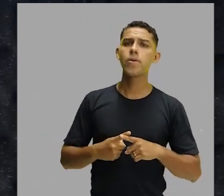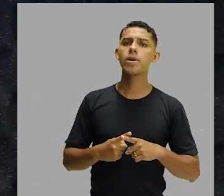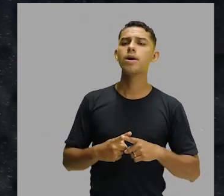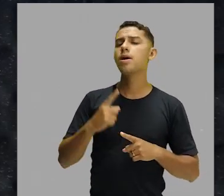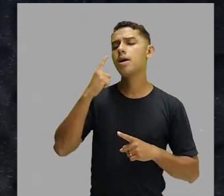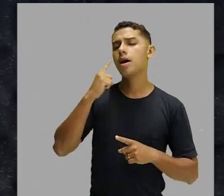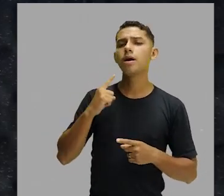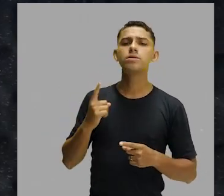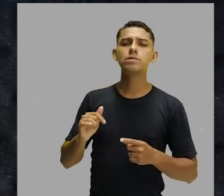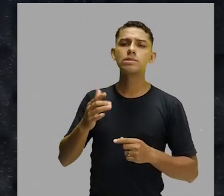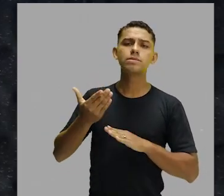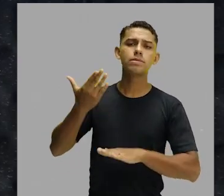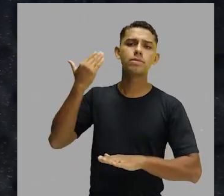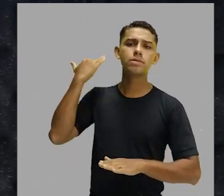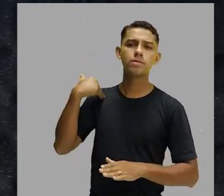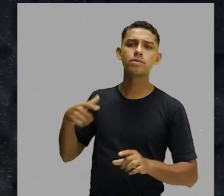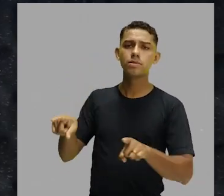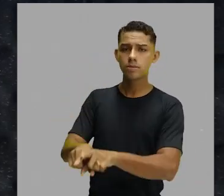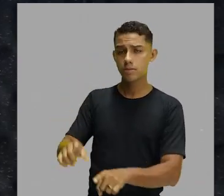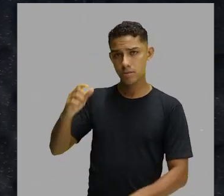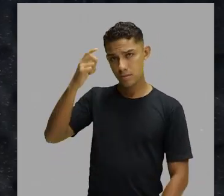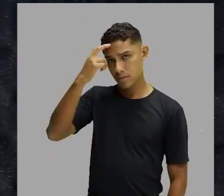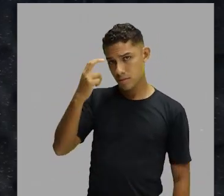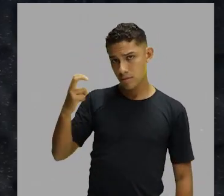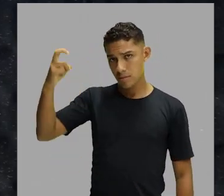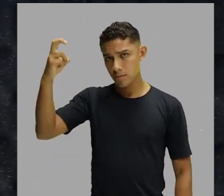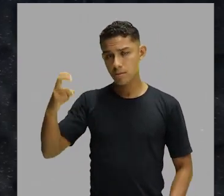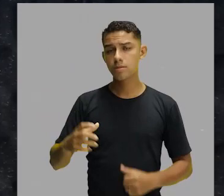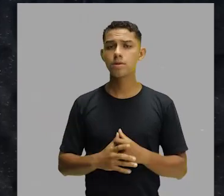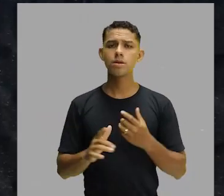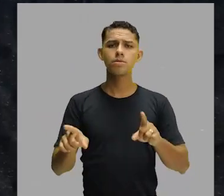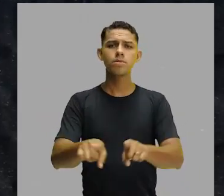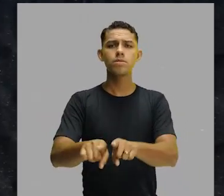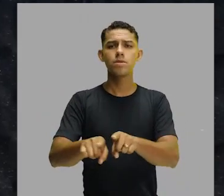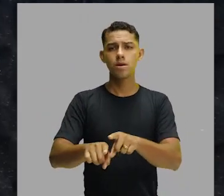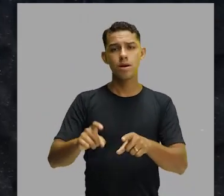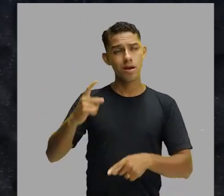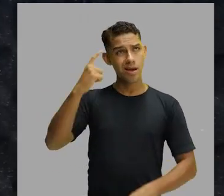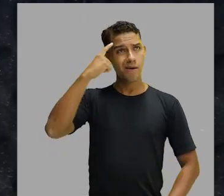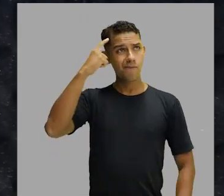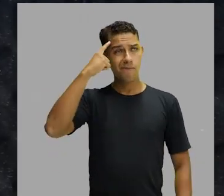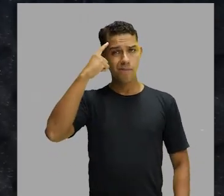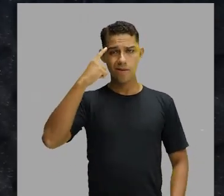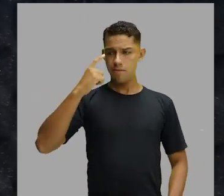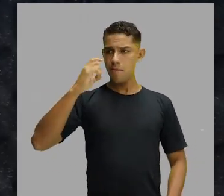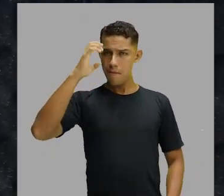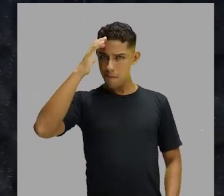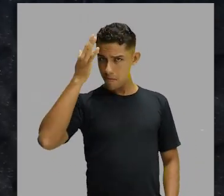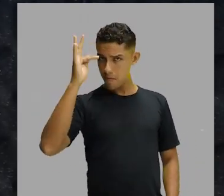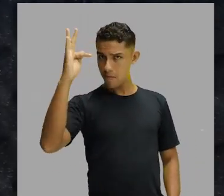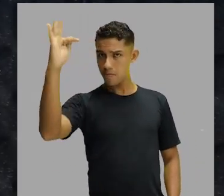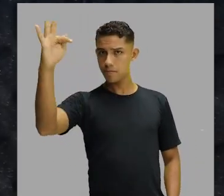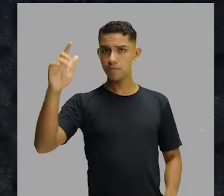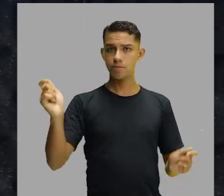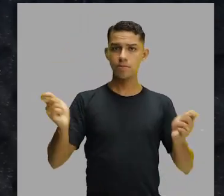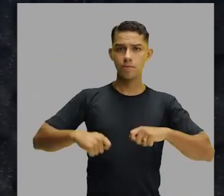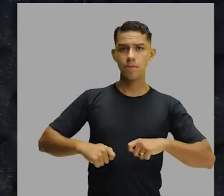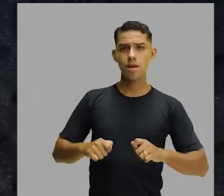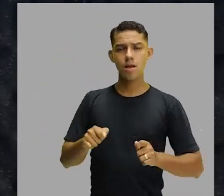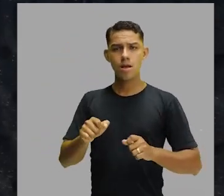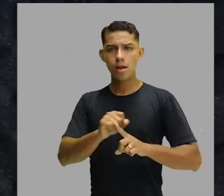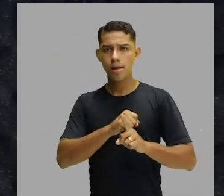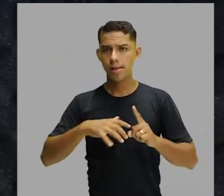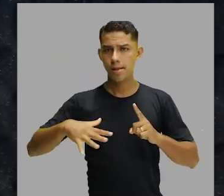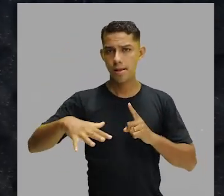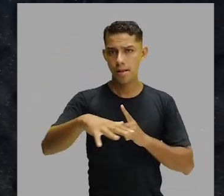grandes nomes da intelectualidade, filósofos, pensadores, que vão fazer com que essa